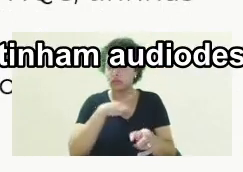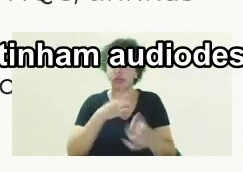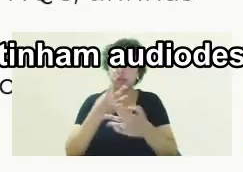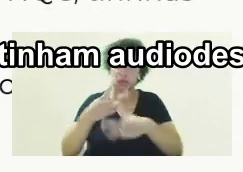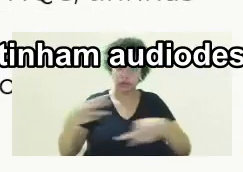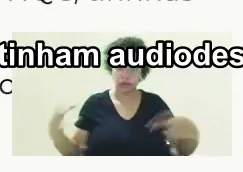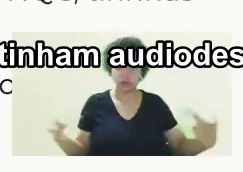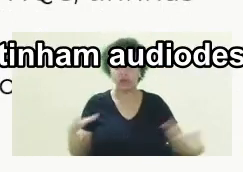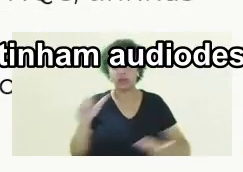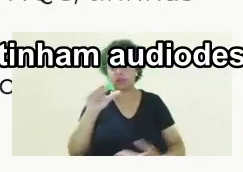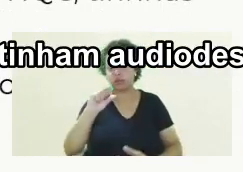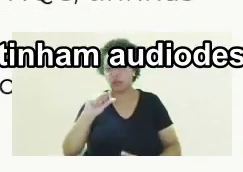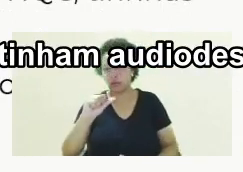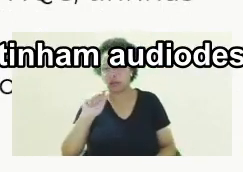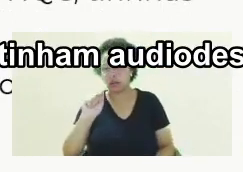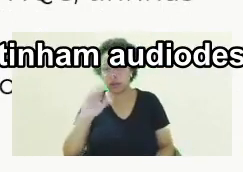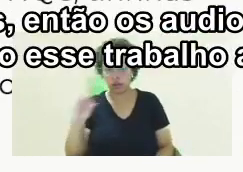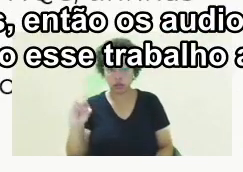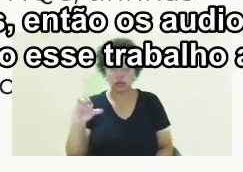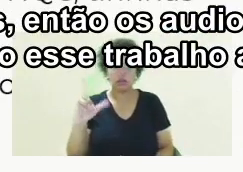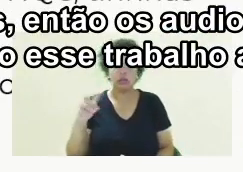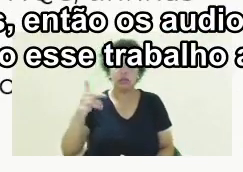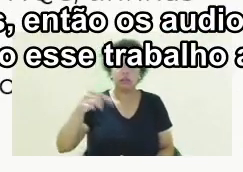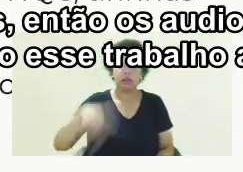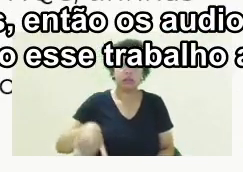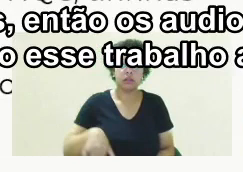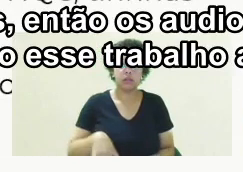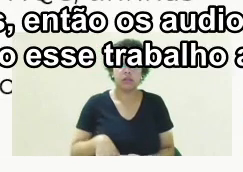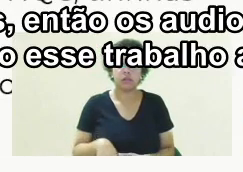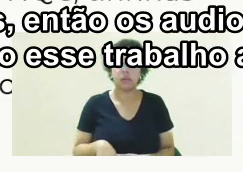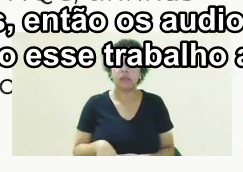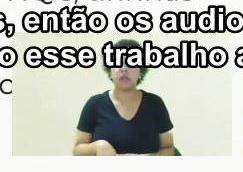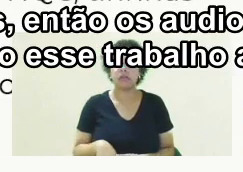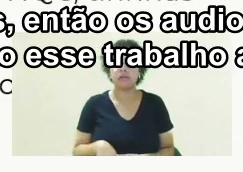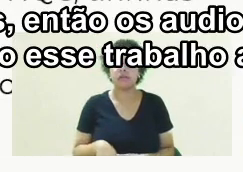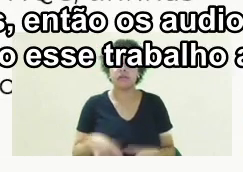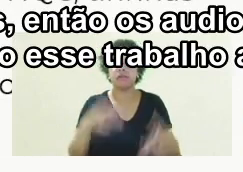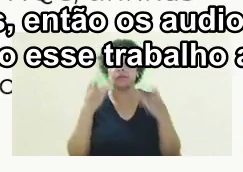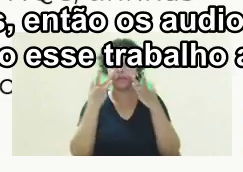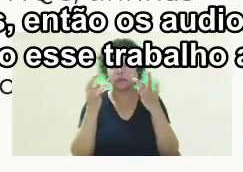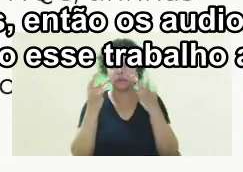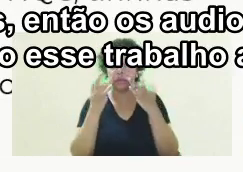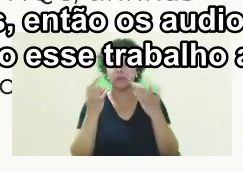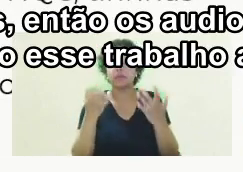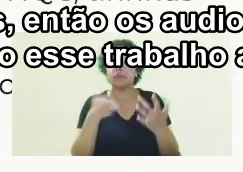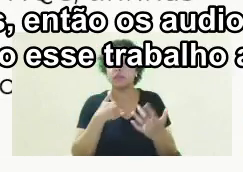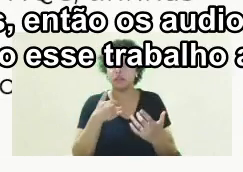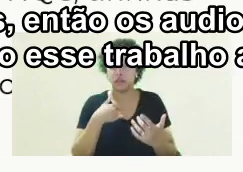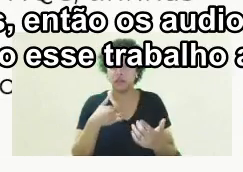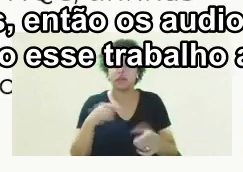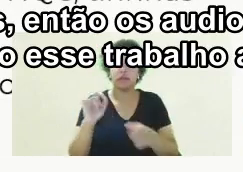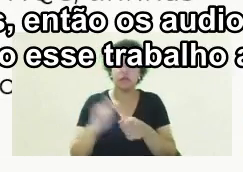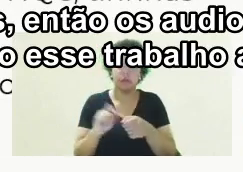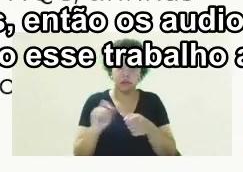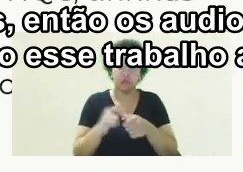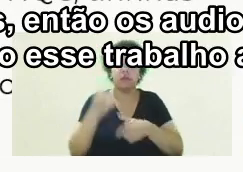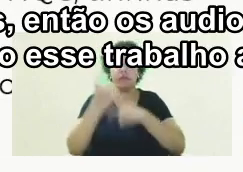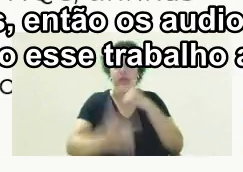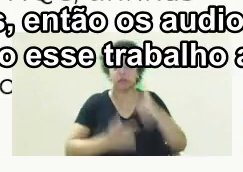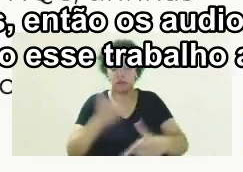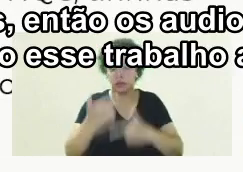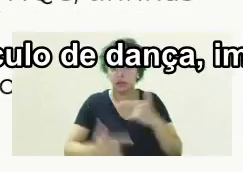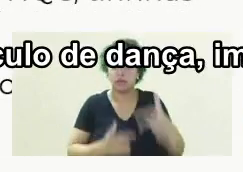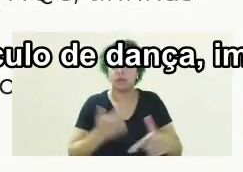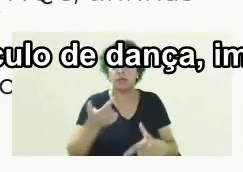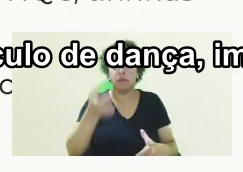tinham audiodescrição ali. Temos os teatros, então os audiodescritores fazem lá todo esse trabalho ao